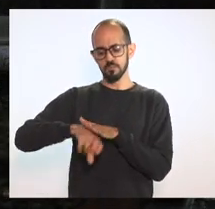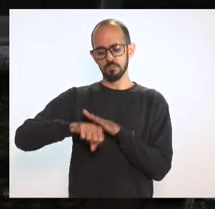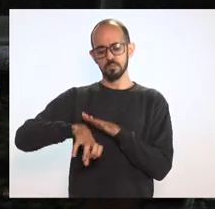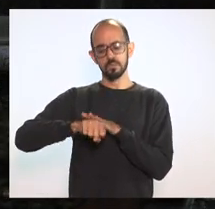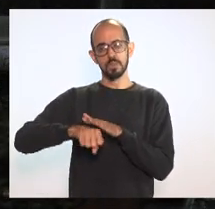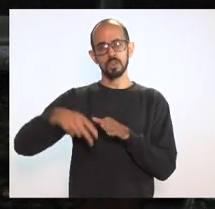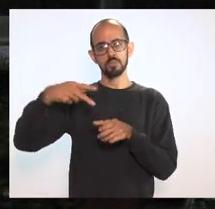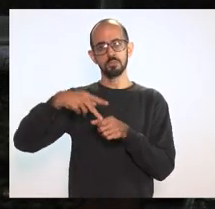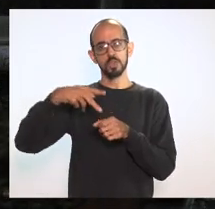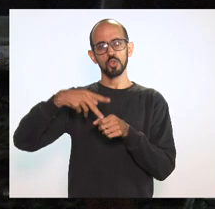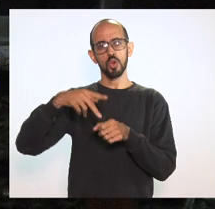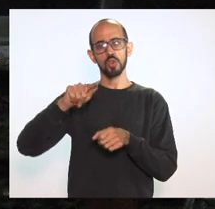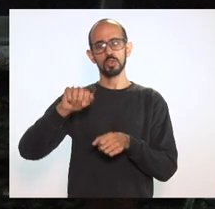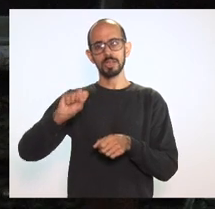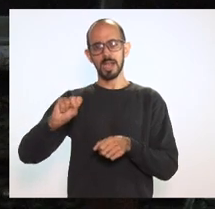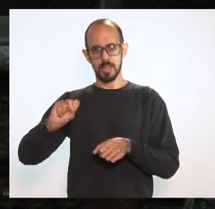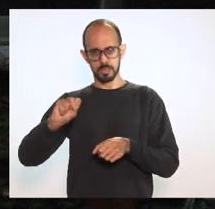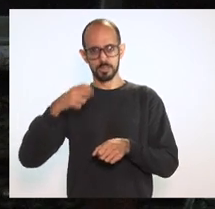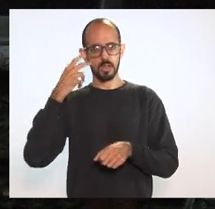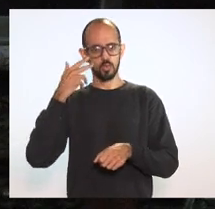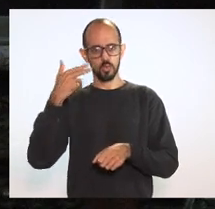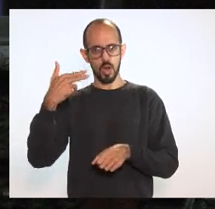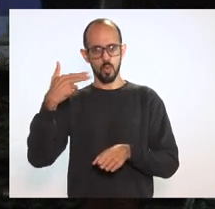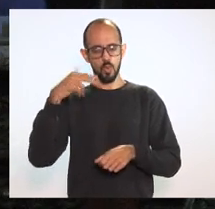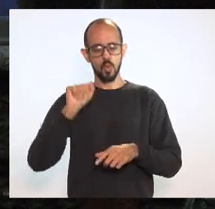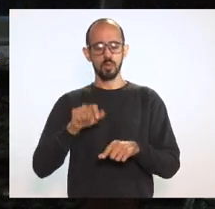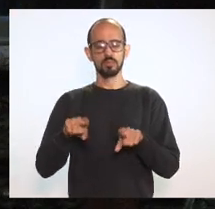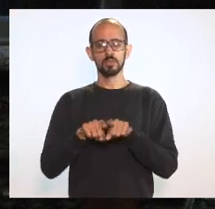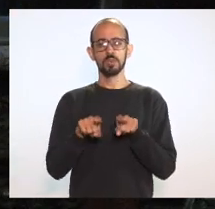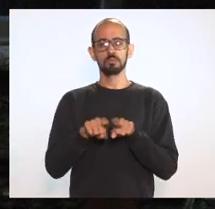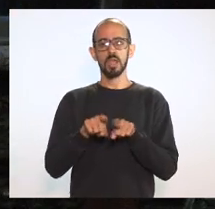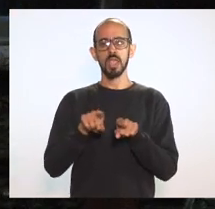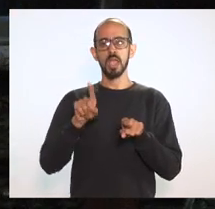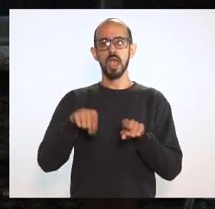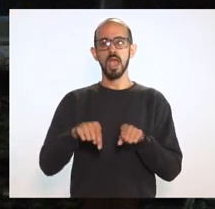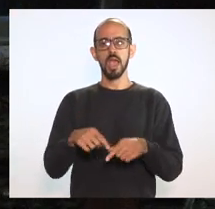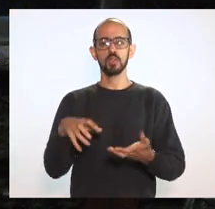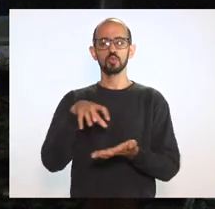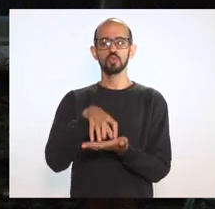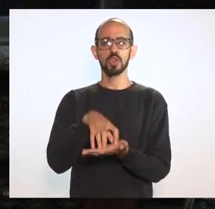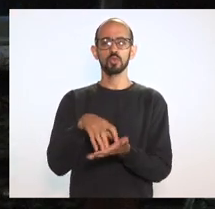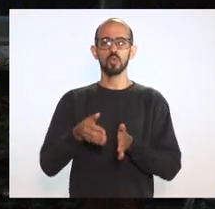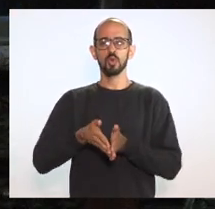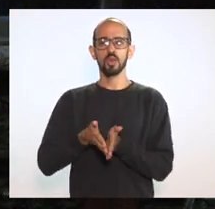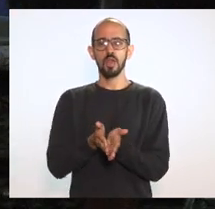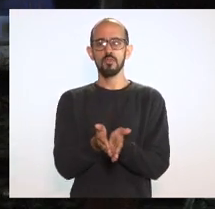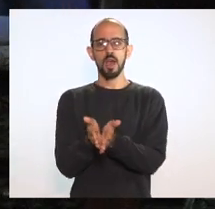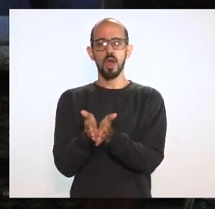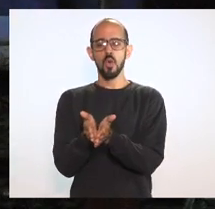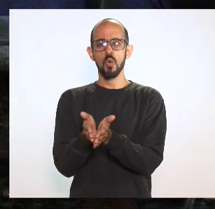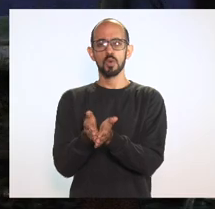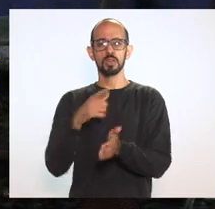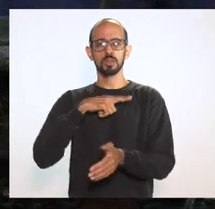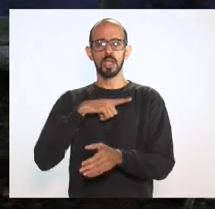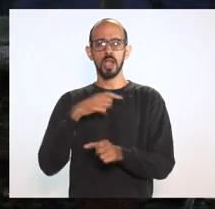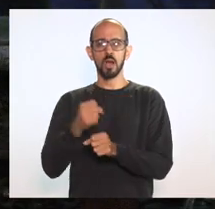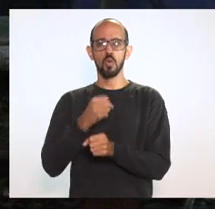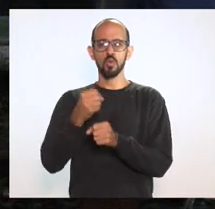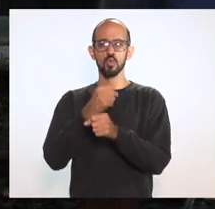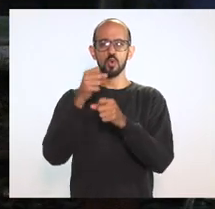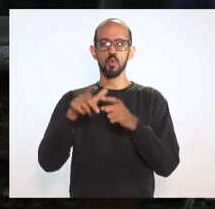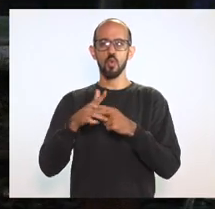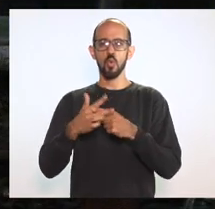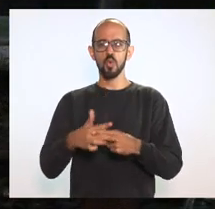petróleo e gás natural. Também fazem parte do setor naval a indústria náutica, com a construção e reparação